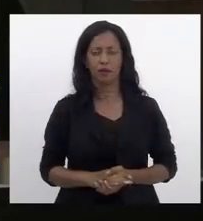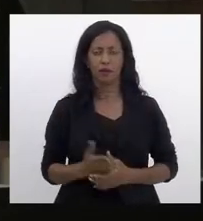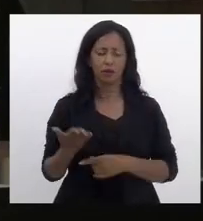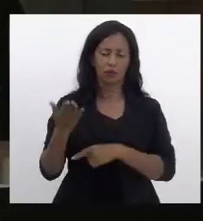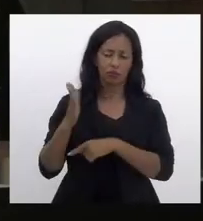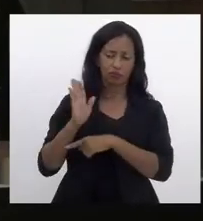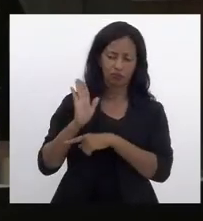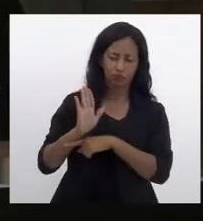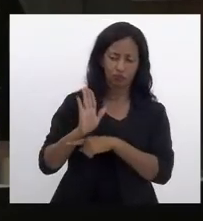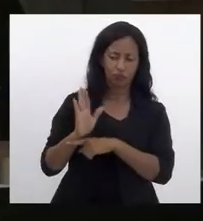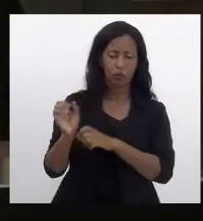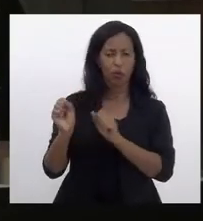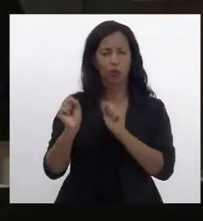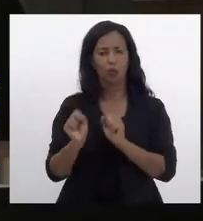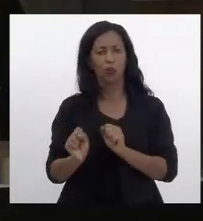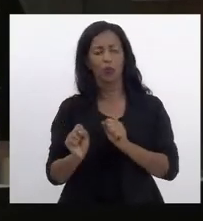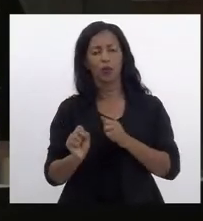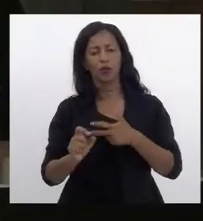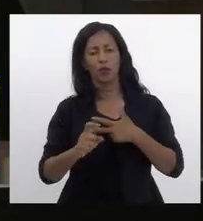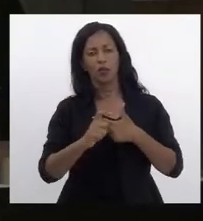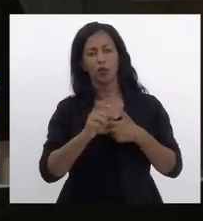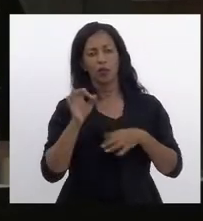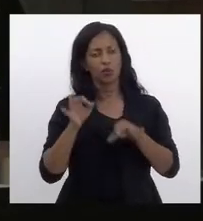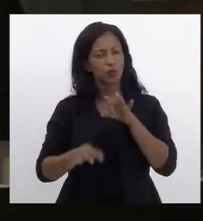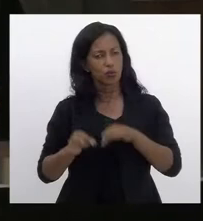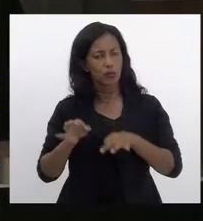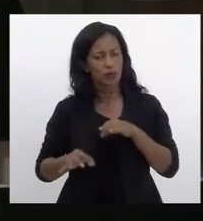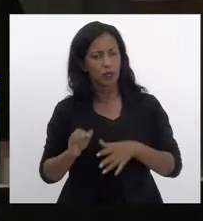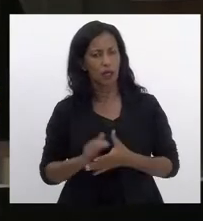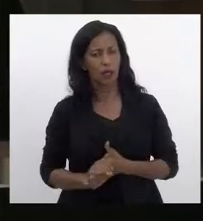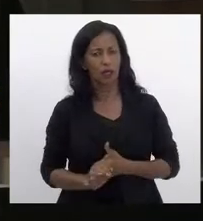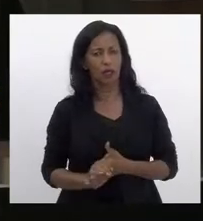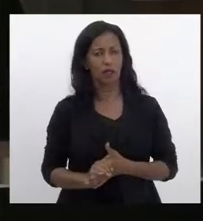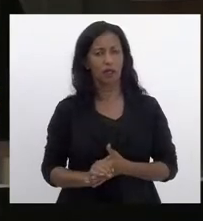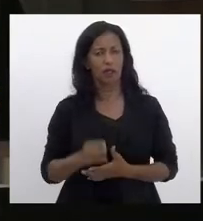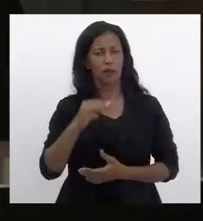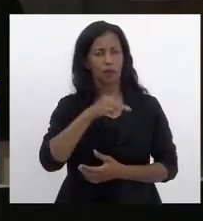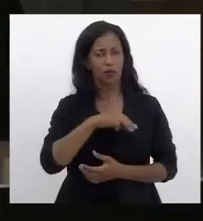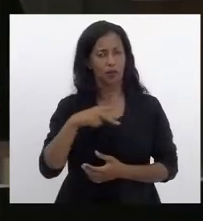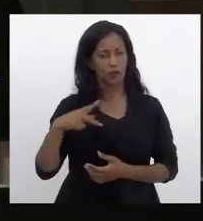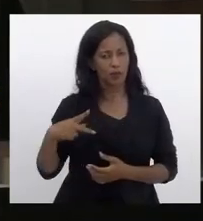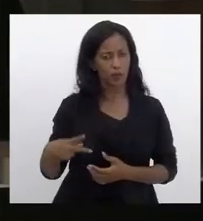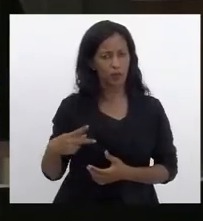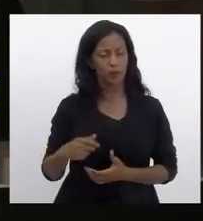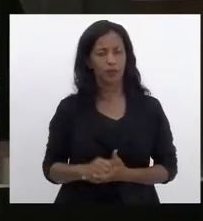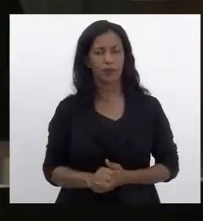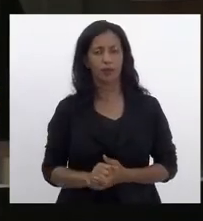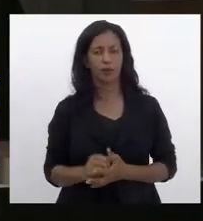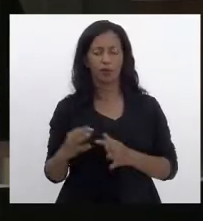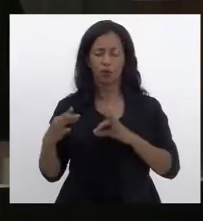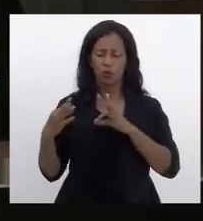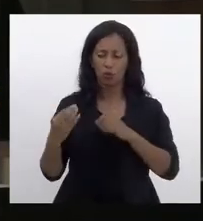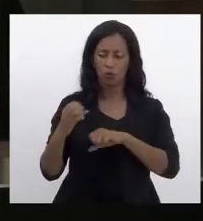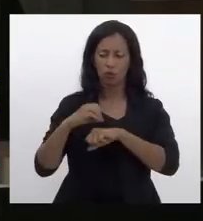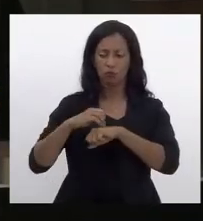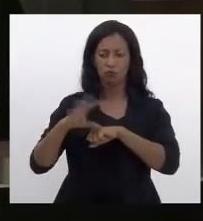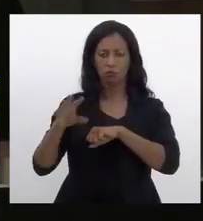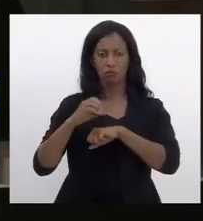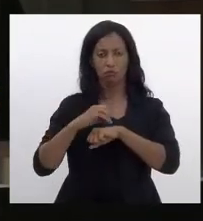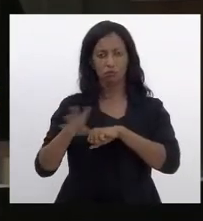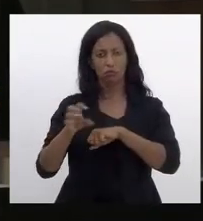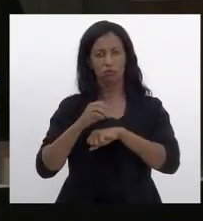beneficiando o Poder Judiciário, beneficiando o Ministério Público, todas as